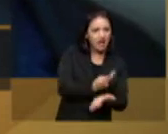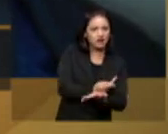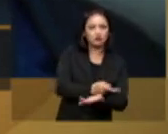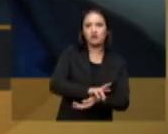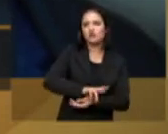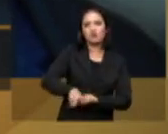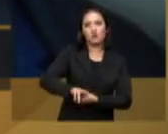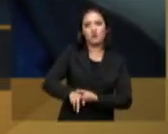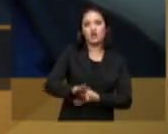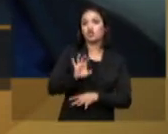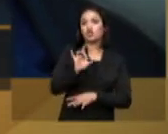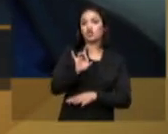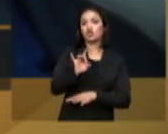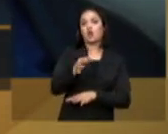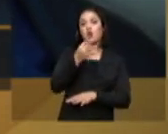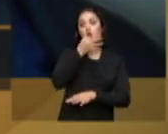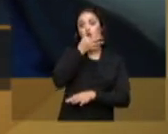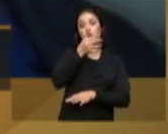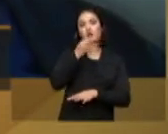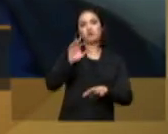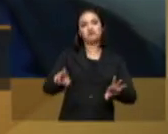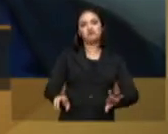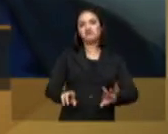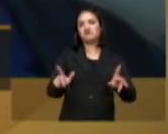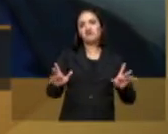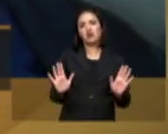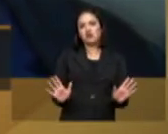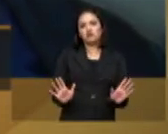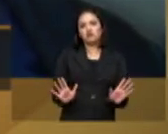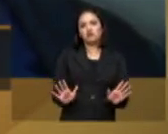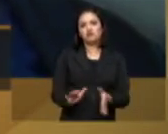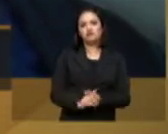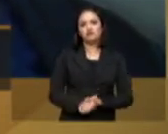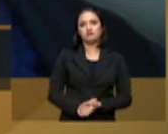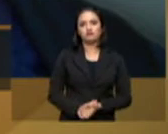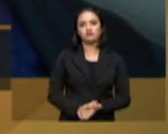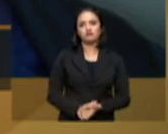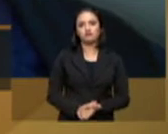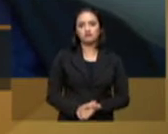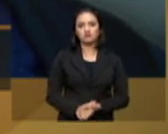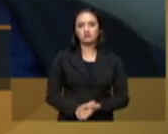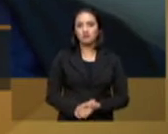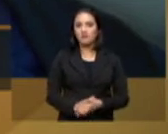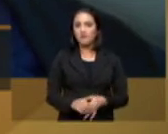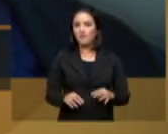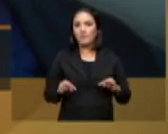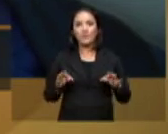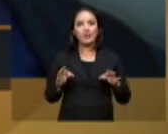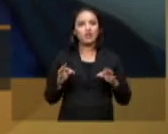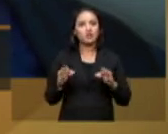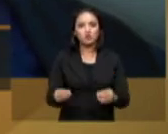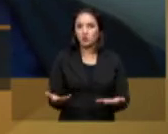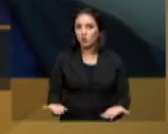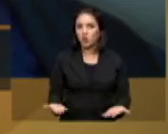outra seja a posição incorreta. Todas param em